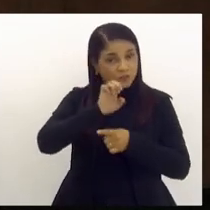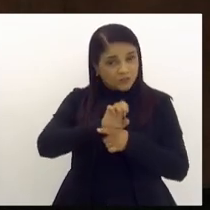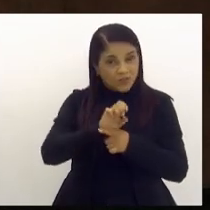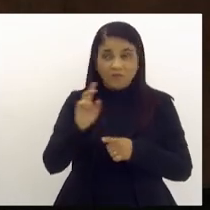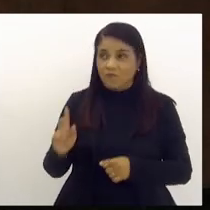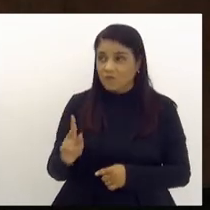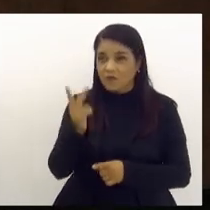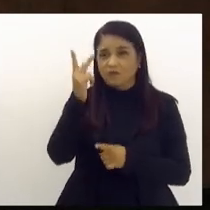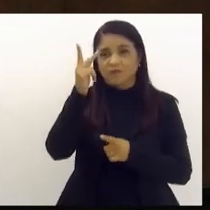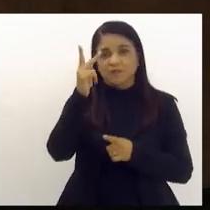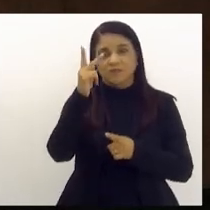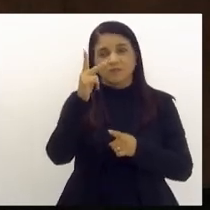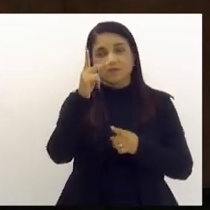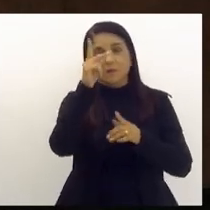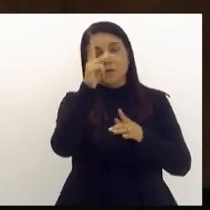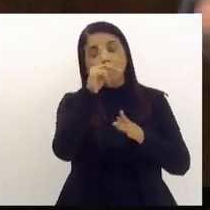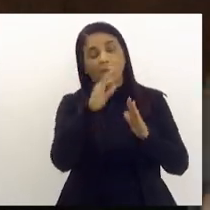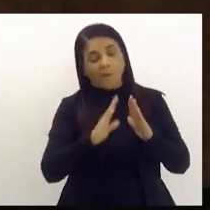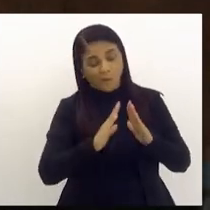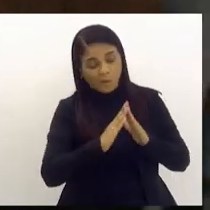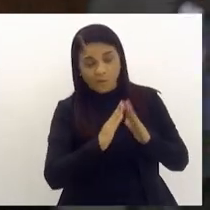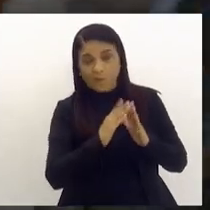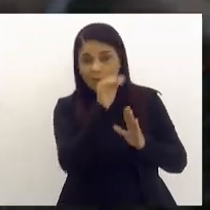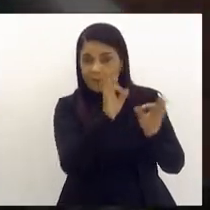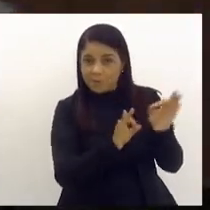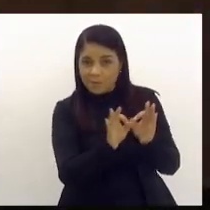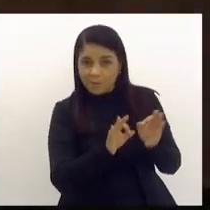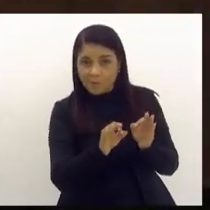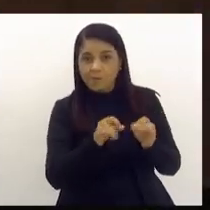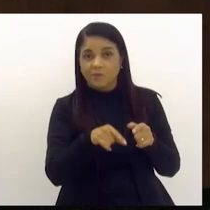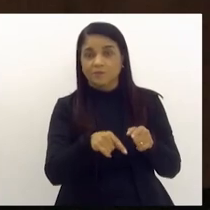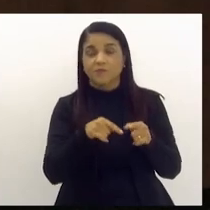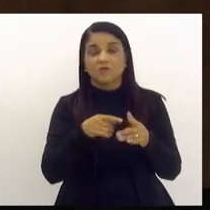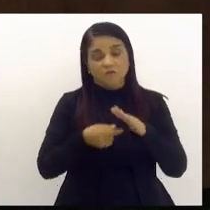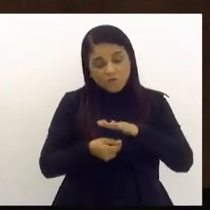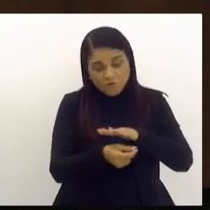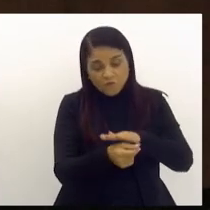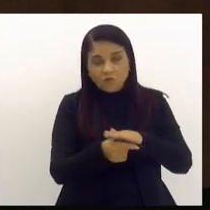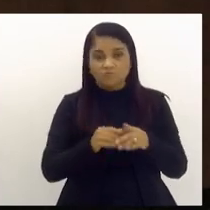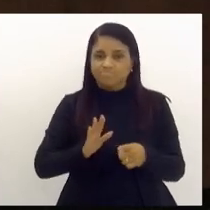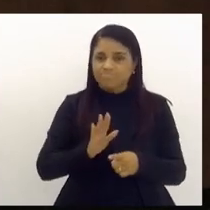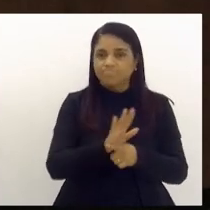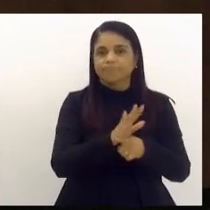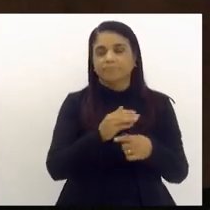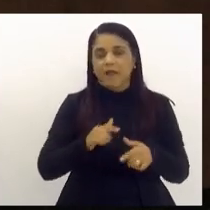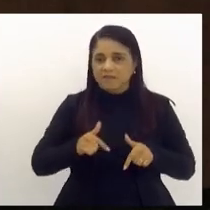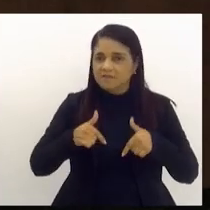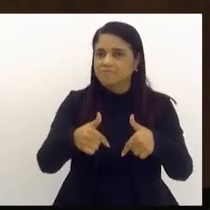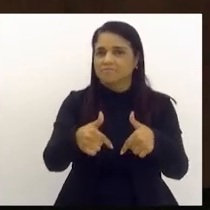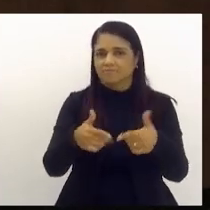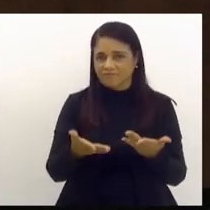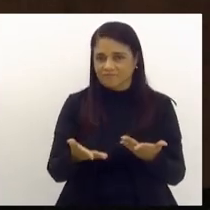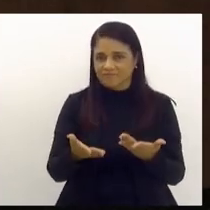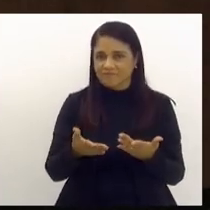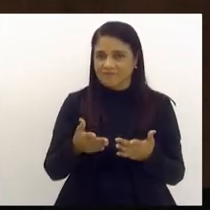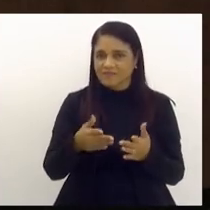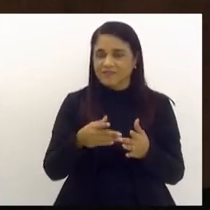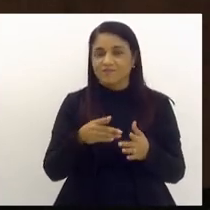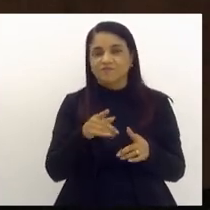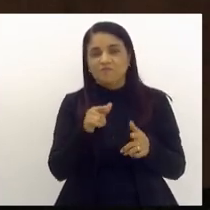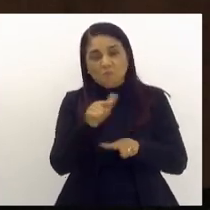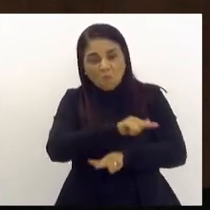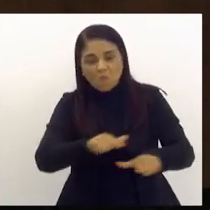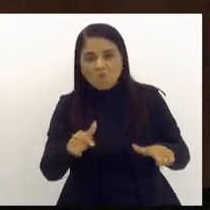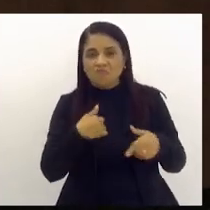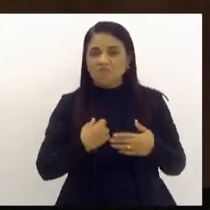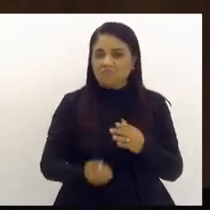Plano Estadual de Habitação de Interesse Social e garantia que os recursos do fundo subsidiassem essas ações, para além de programas vazios